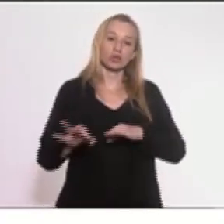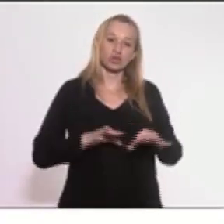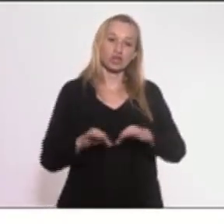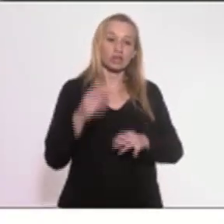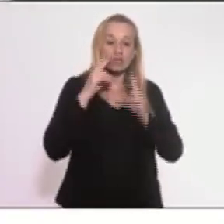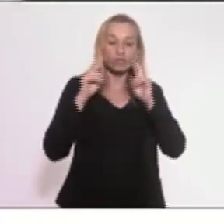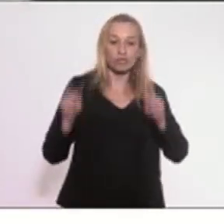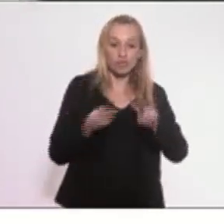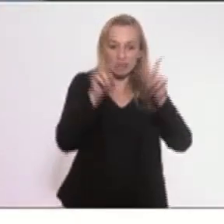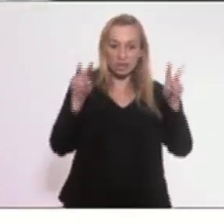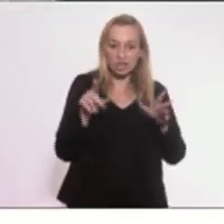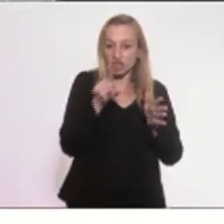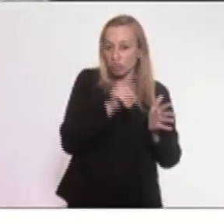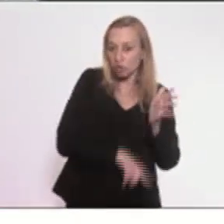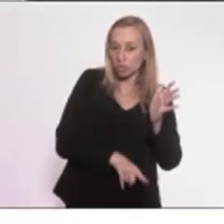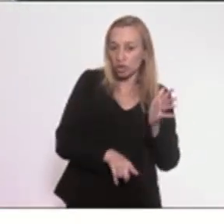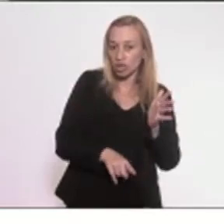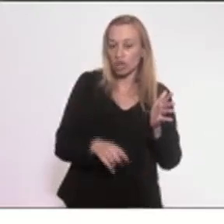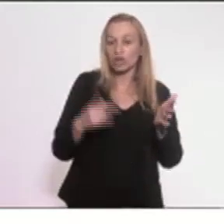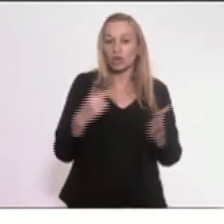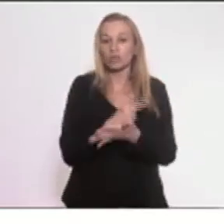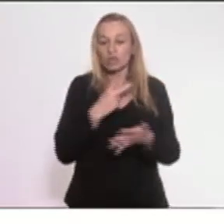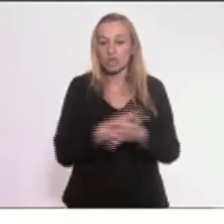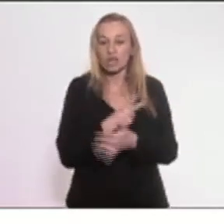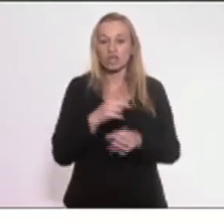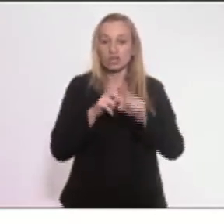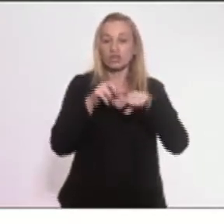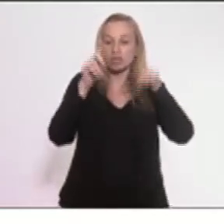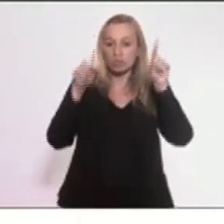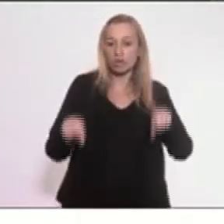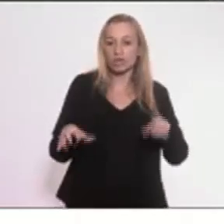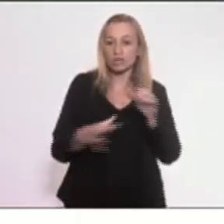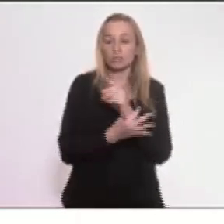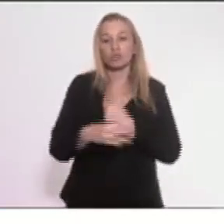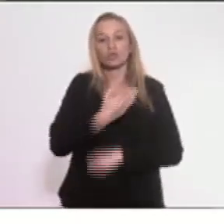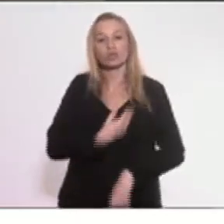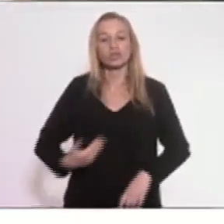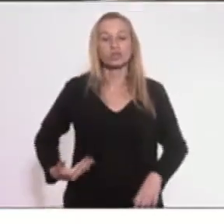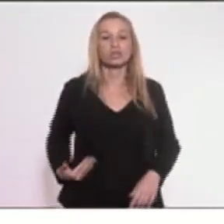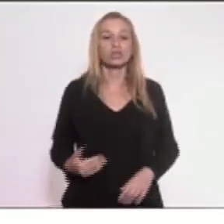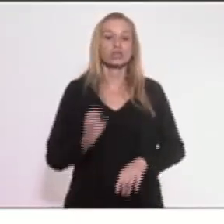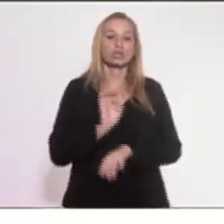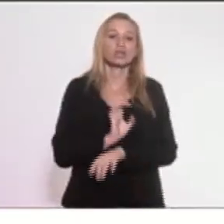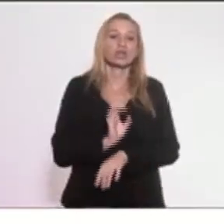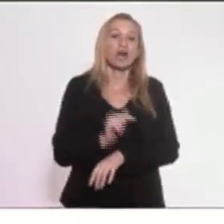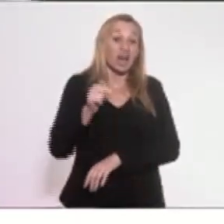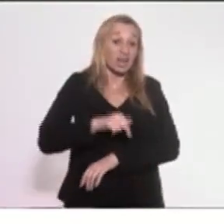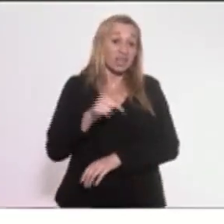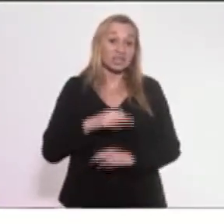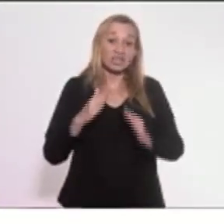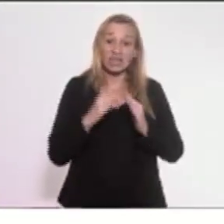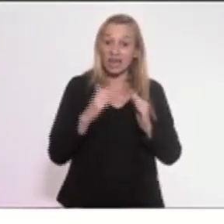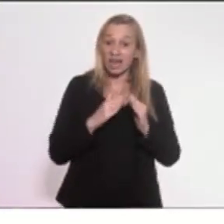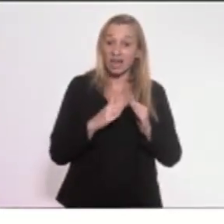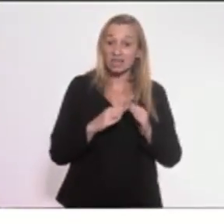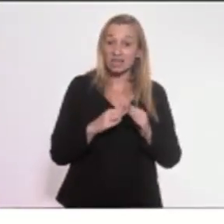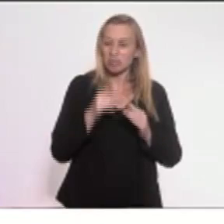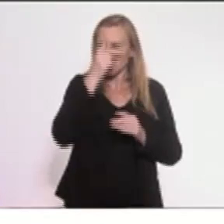visa minimizar a covardia que acontece com os agentes de segurança pública do Estado do Rio de Janeiro. Aqui nessa casa, ninguém trabalha na